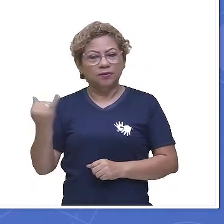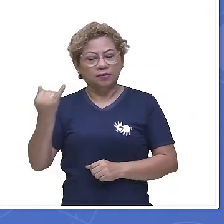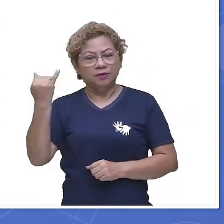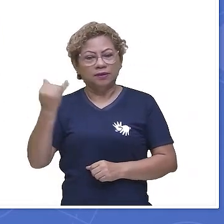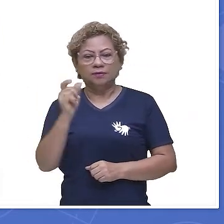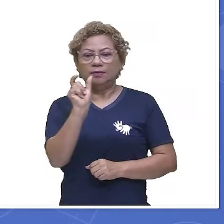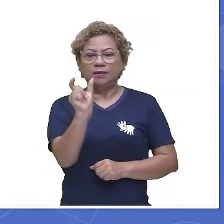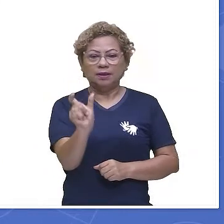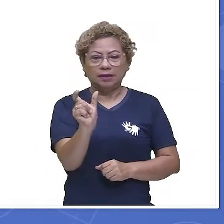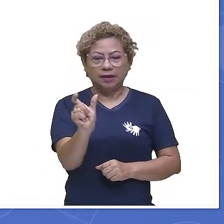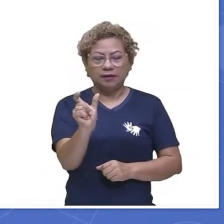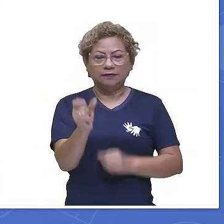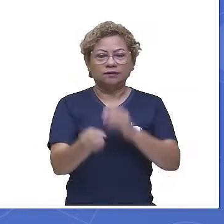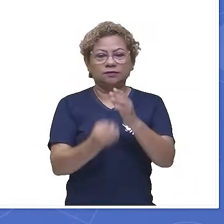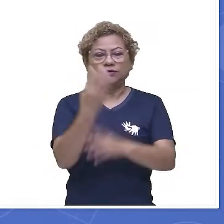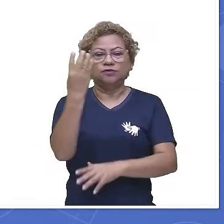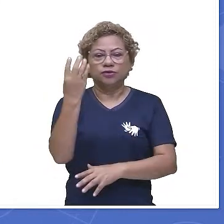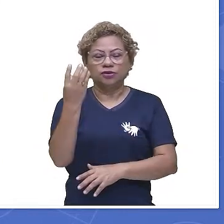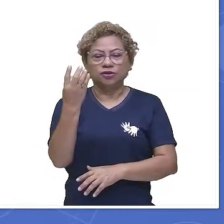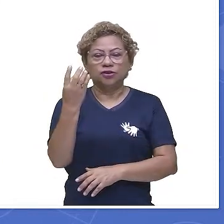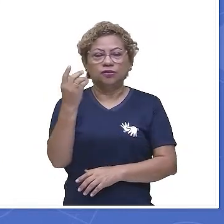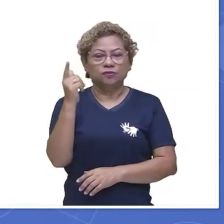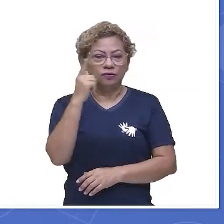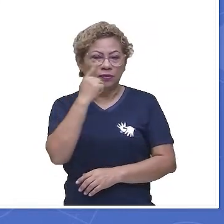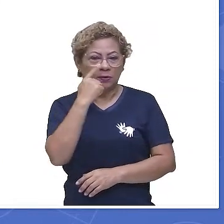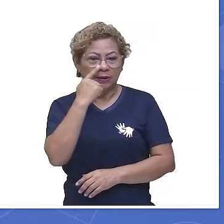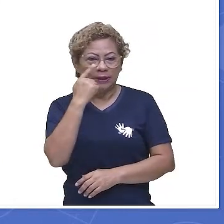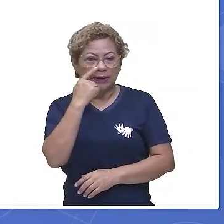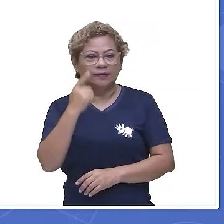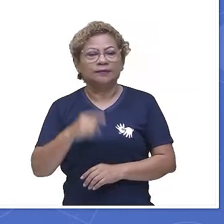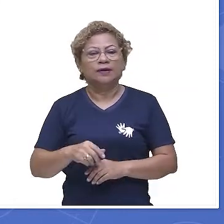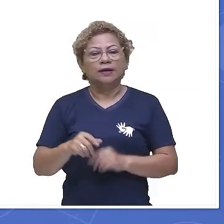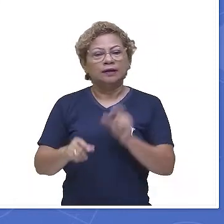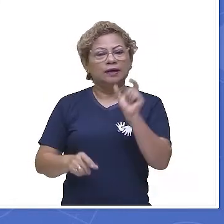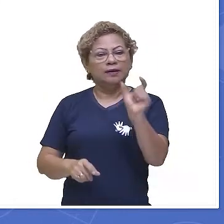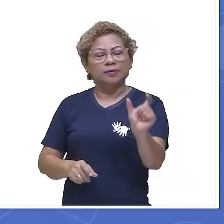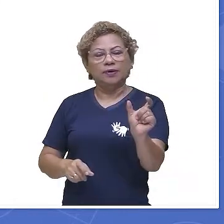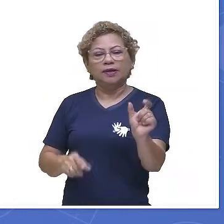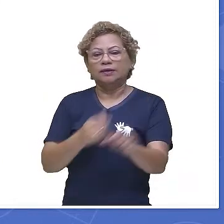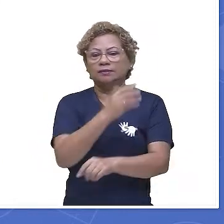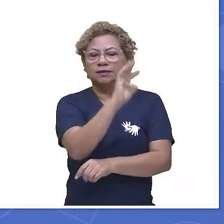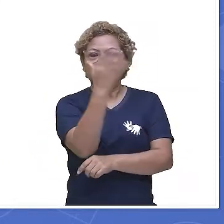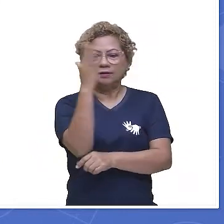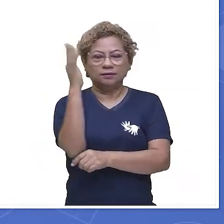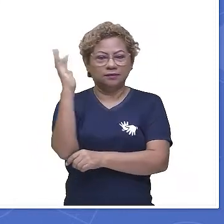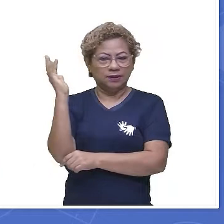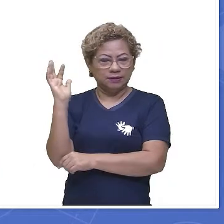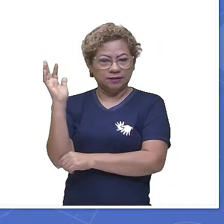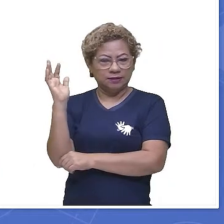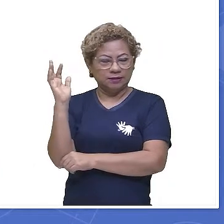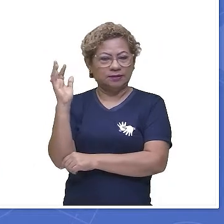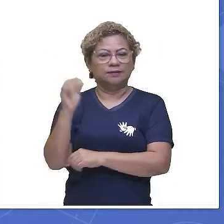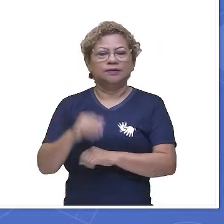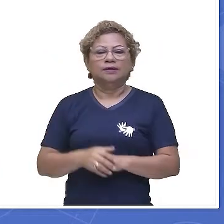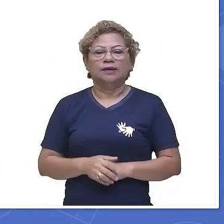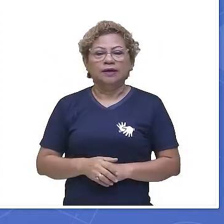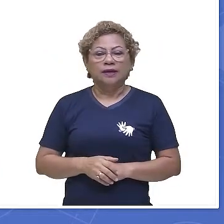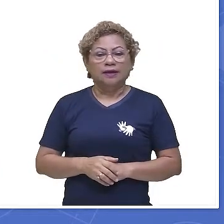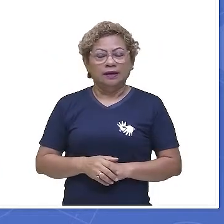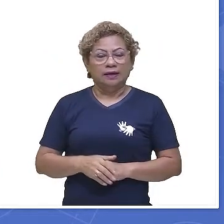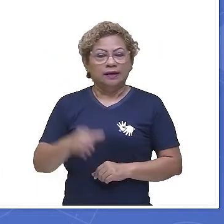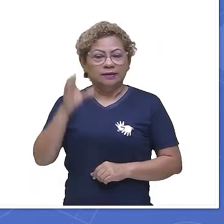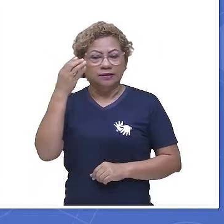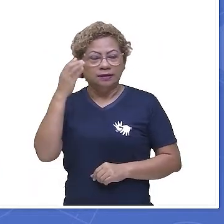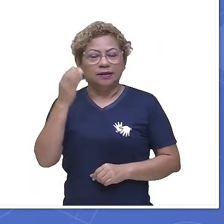grego, physis, que significa basicamente natureza. É a ciência que estuda